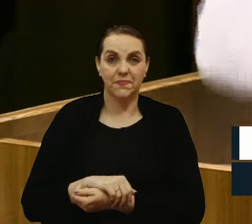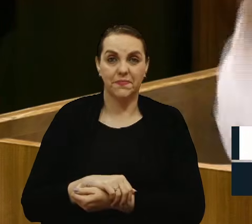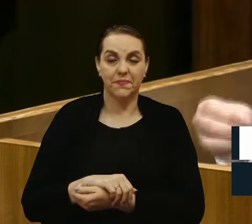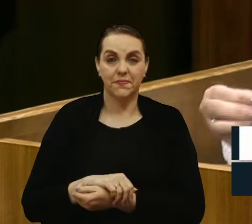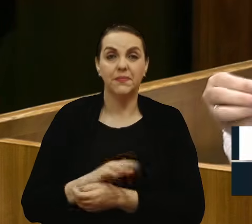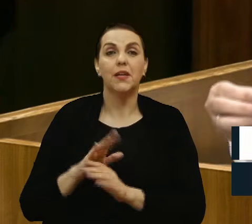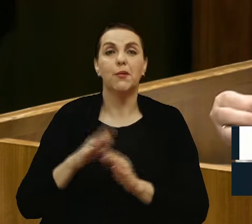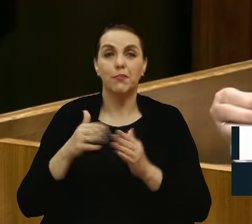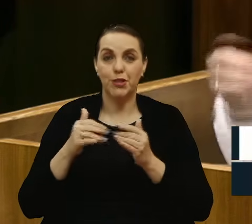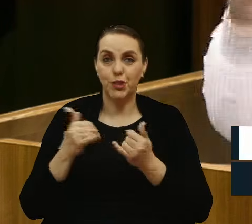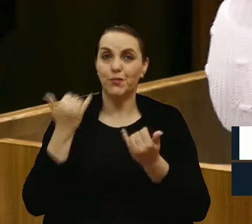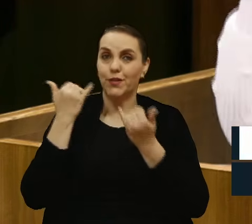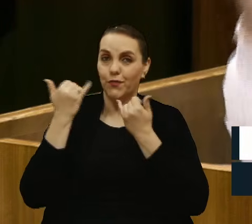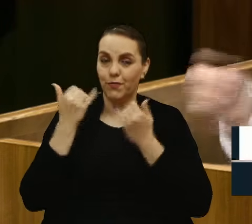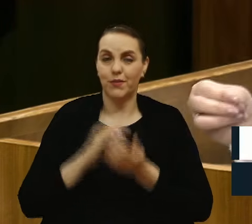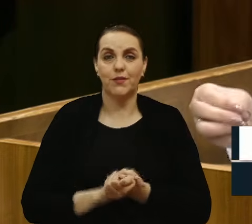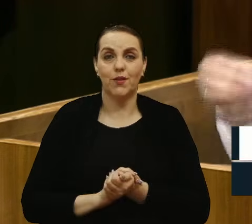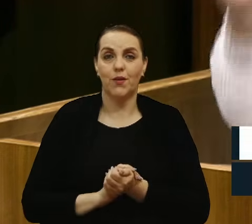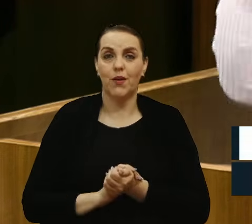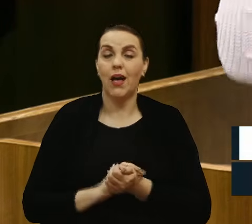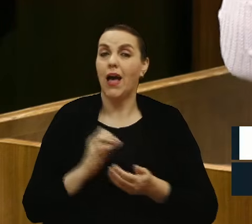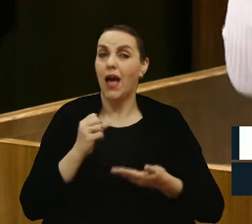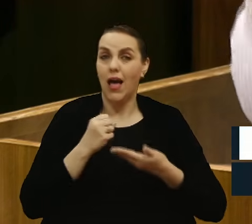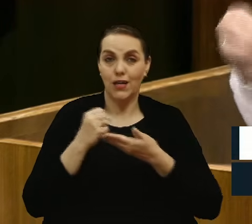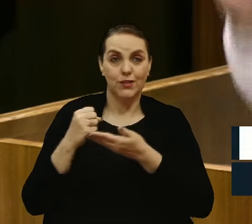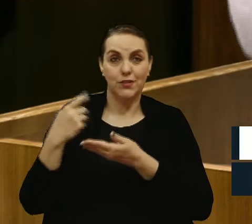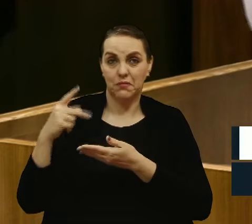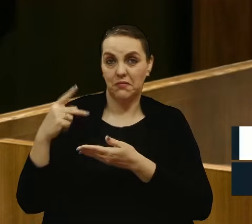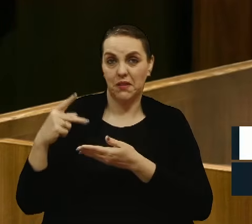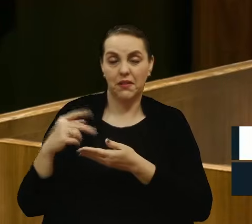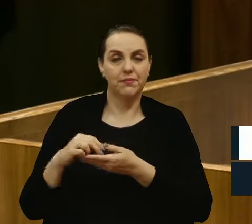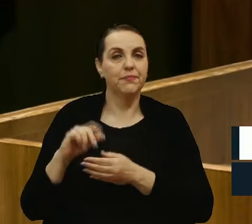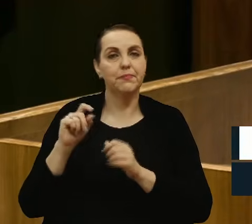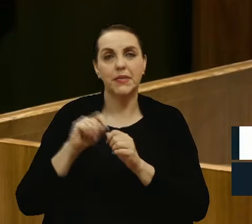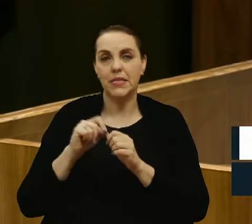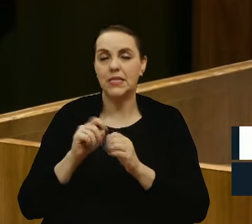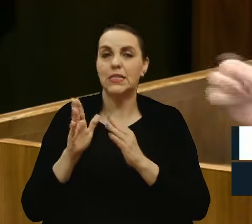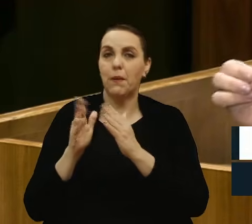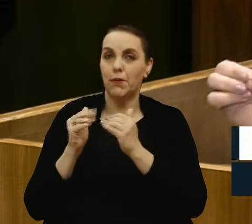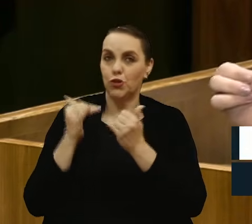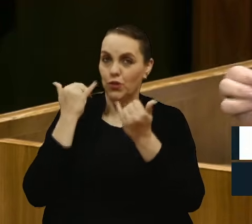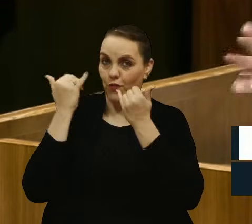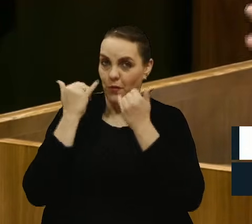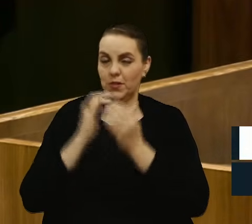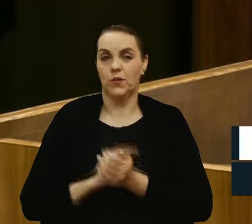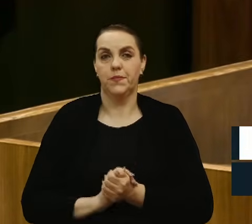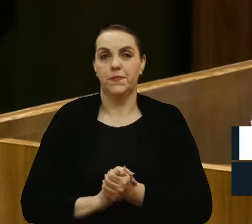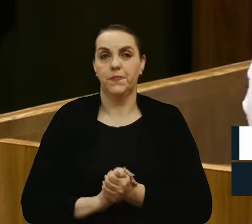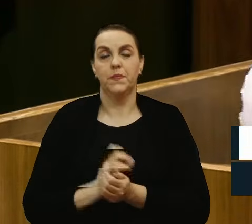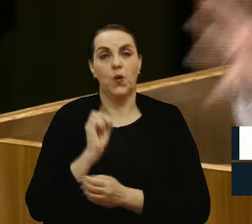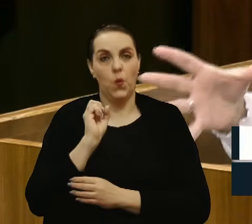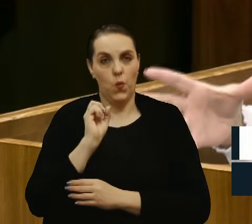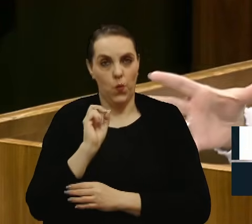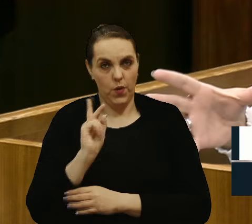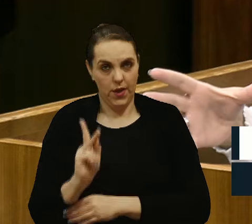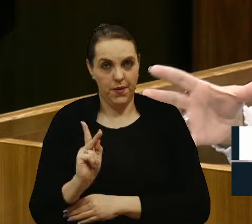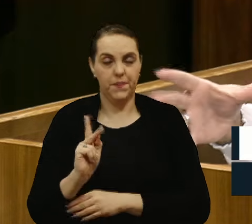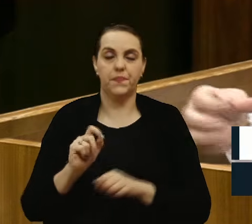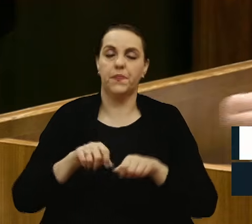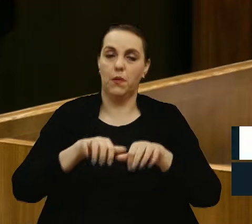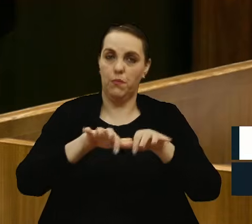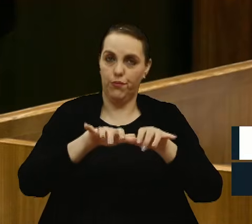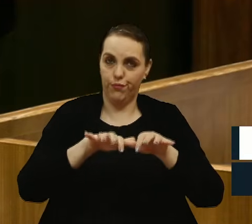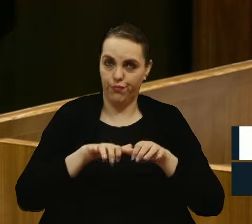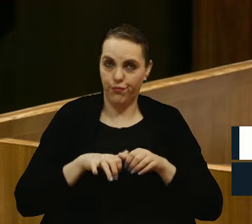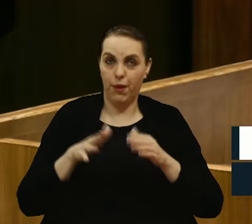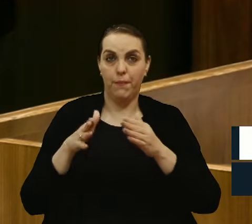gente pede informação para o assessor dele. Ele diz que tem que fazer através de pedido de informação. Tem que fazer através de pedido de informação